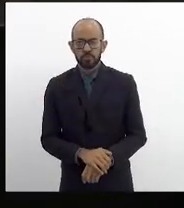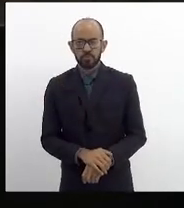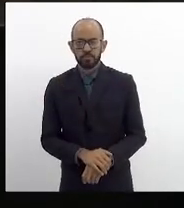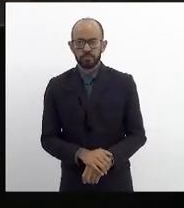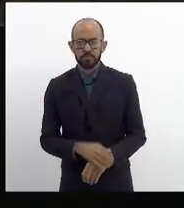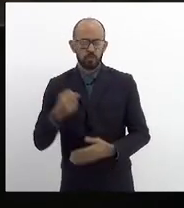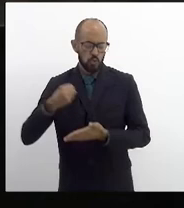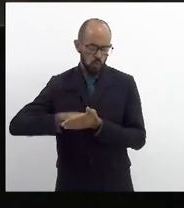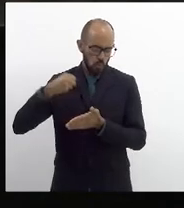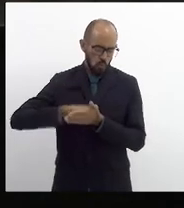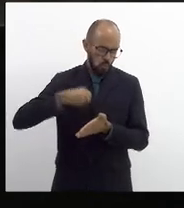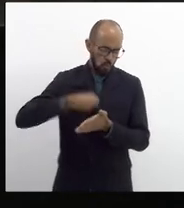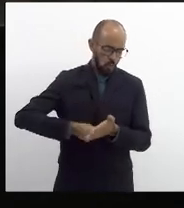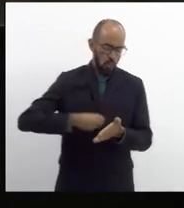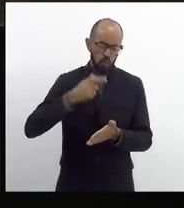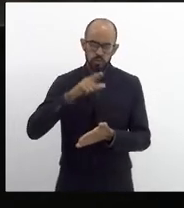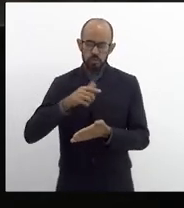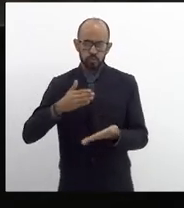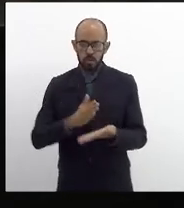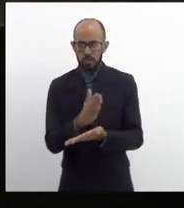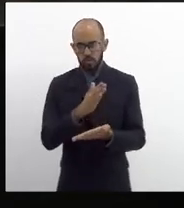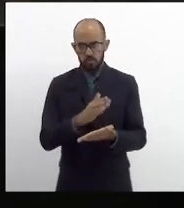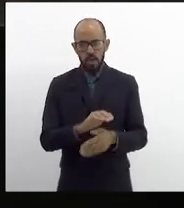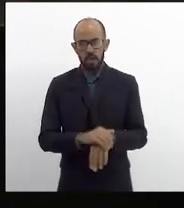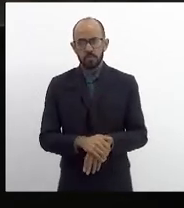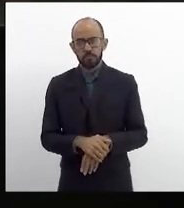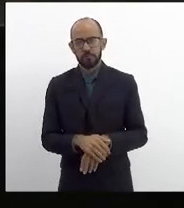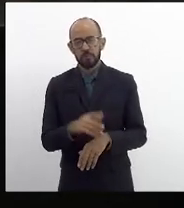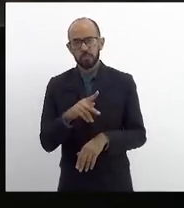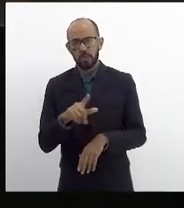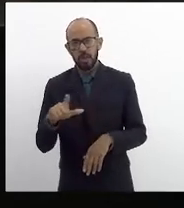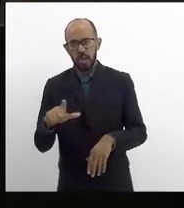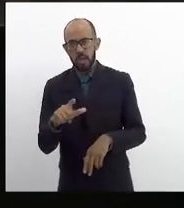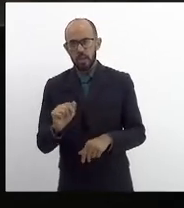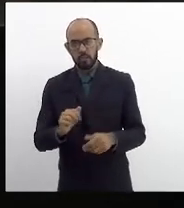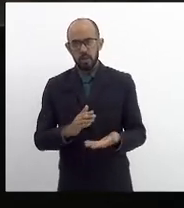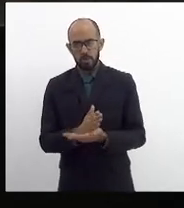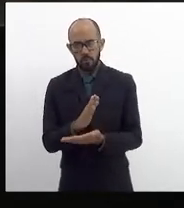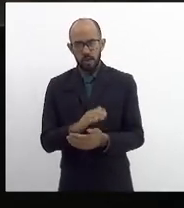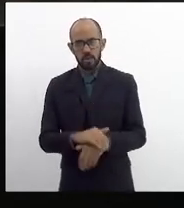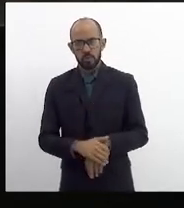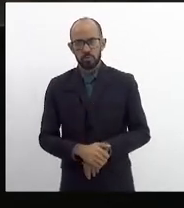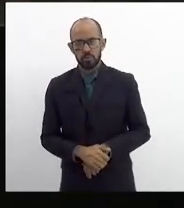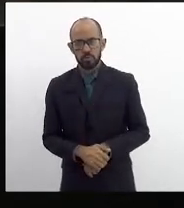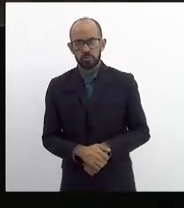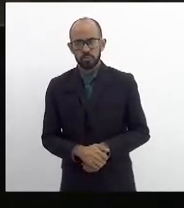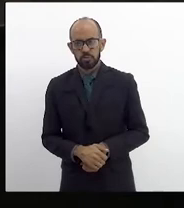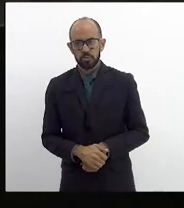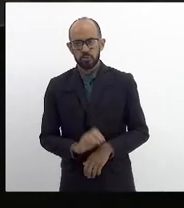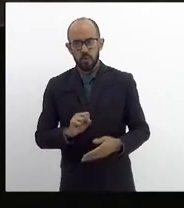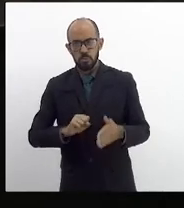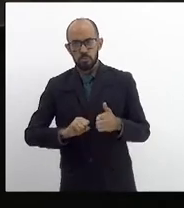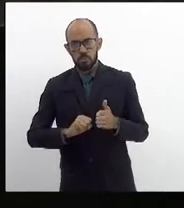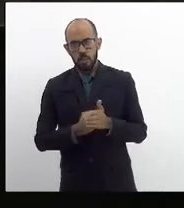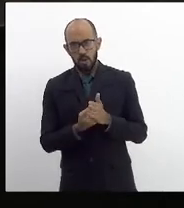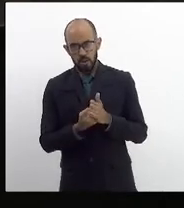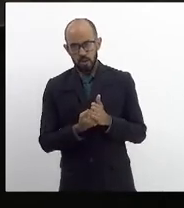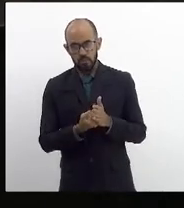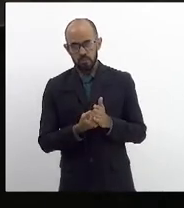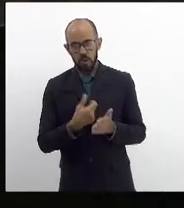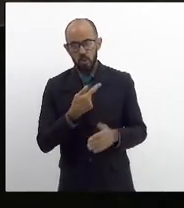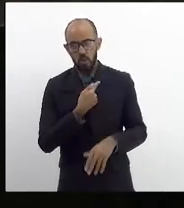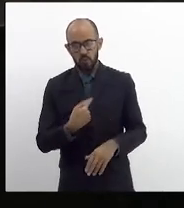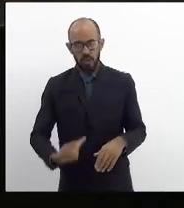luta conseguimos aprovar o e foi aprovado fui e vetado pelo